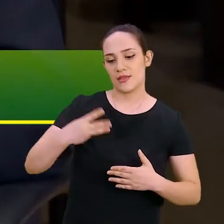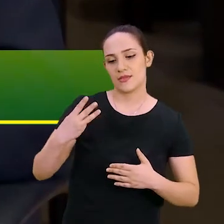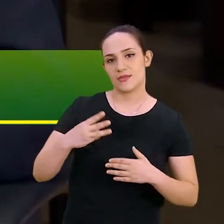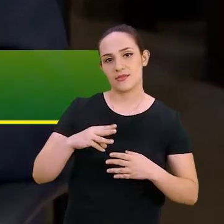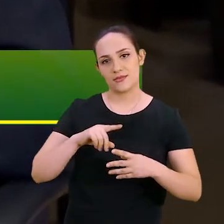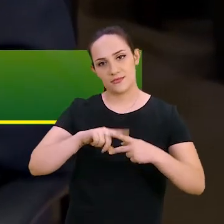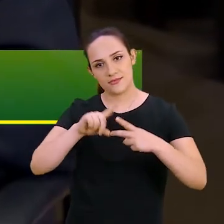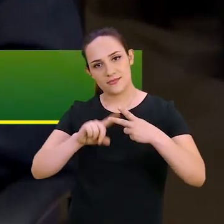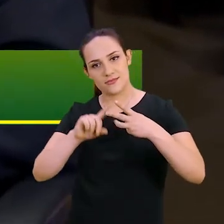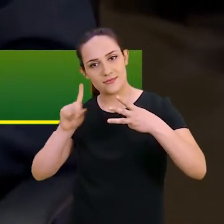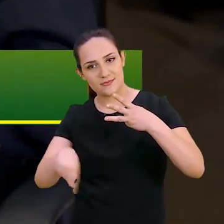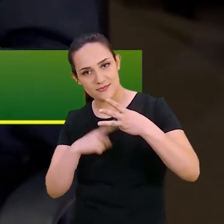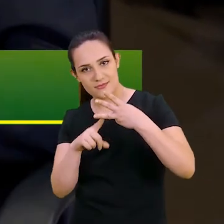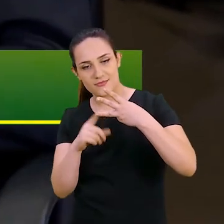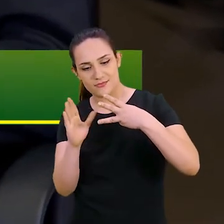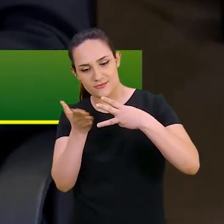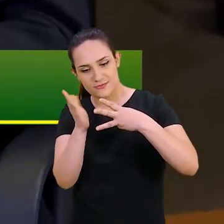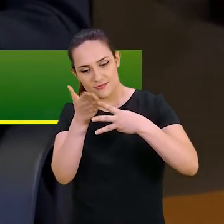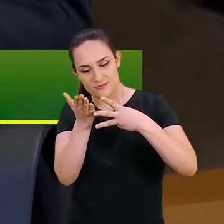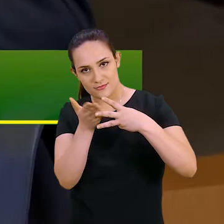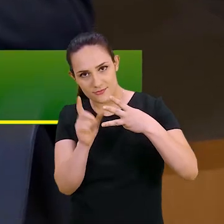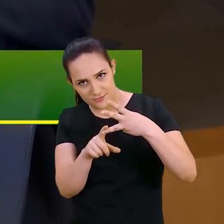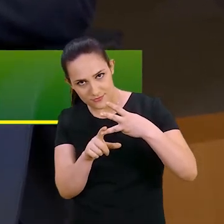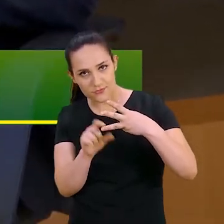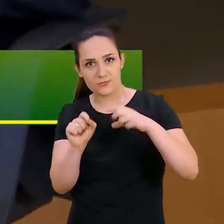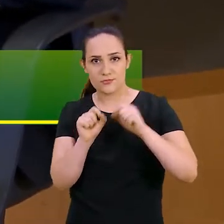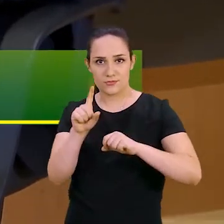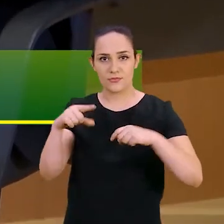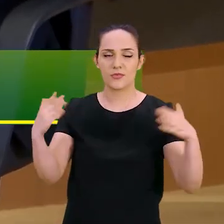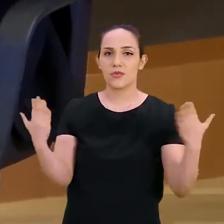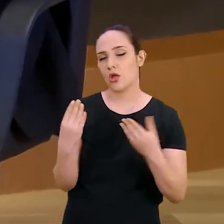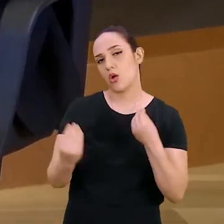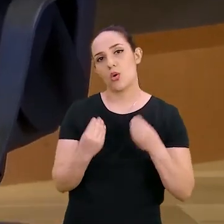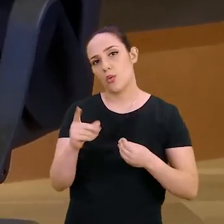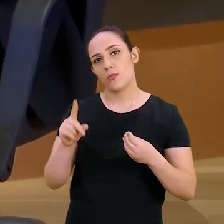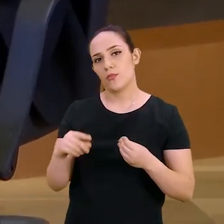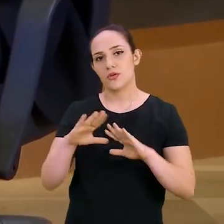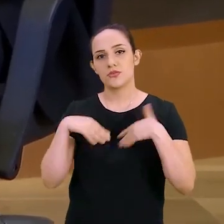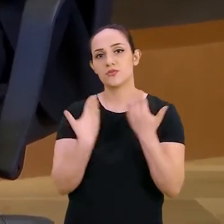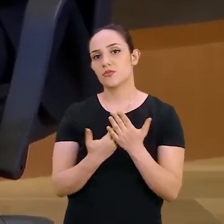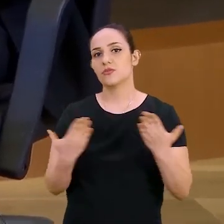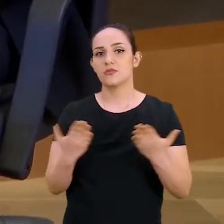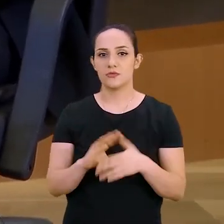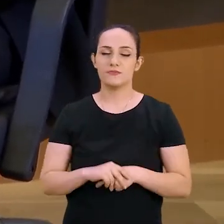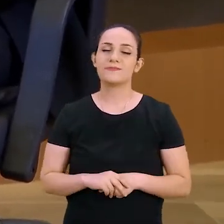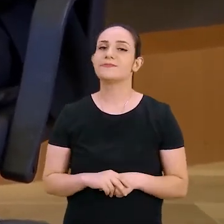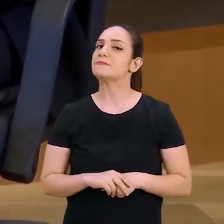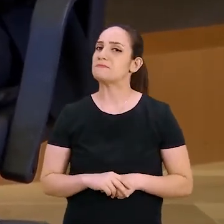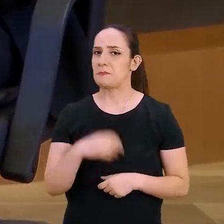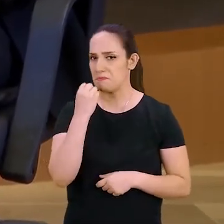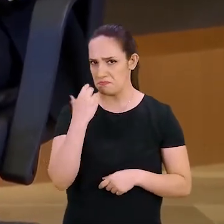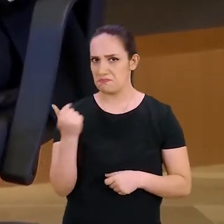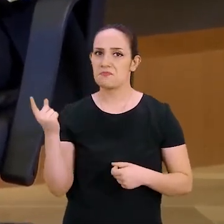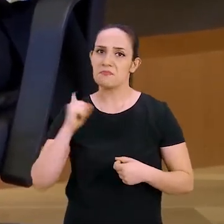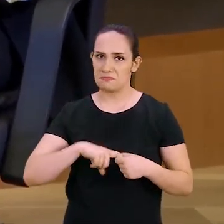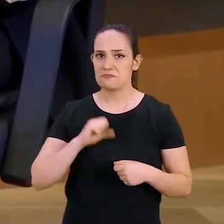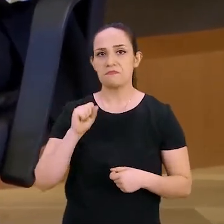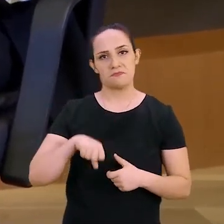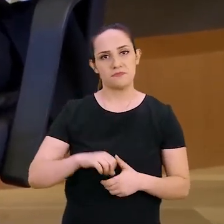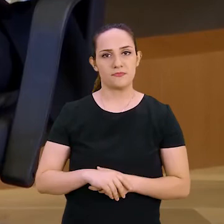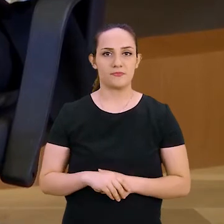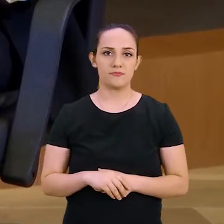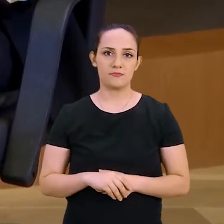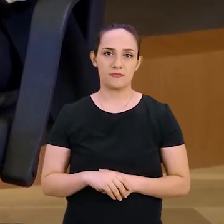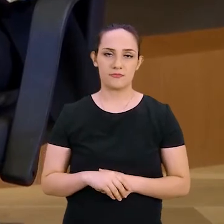Voltamos com o terceiro e último bloco do Justiça Eleitoral em Foco de hoje. Doutora, como tem sido a recepção das escolas diante do projeto? Tem sido